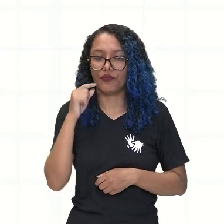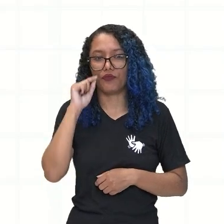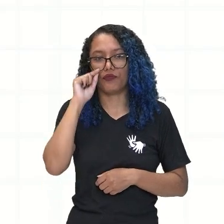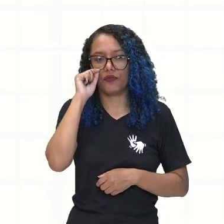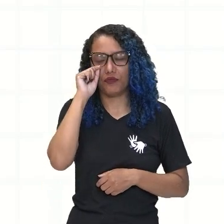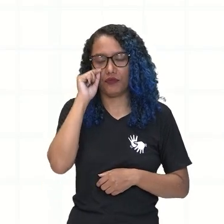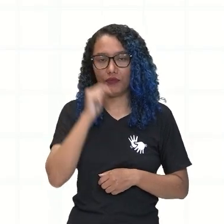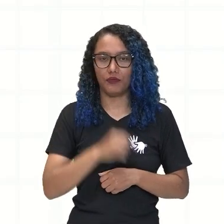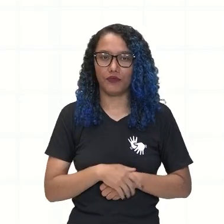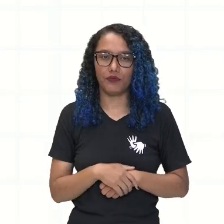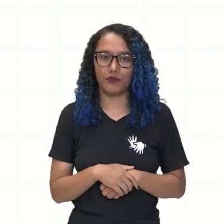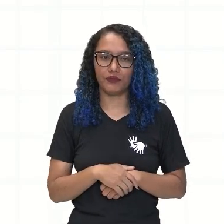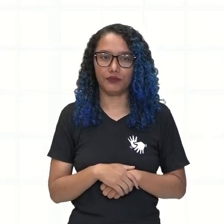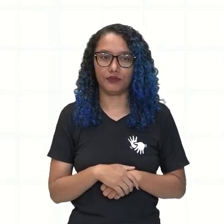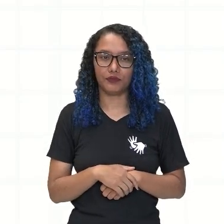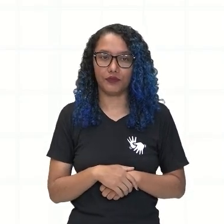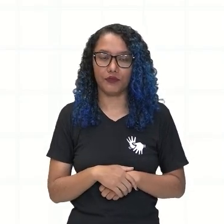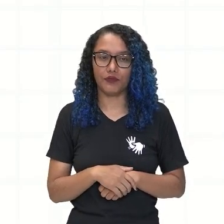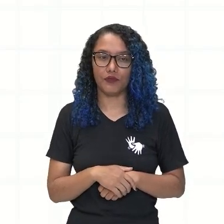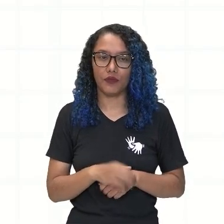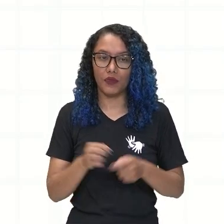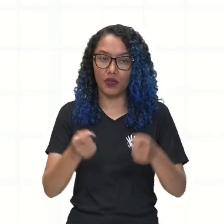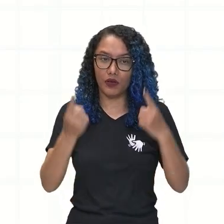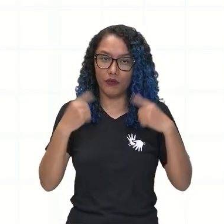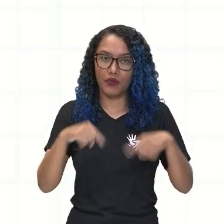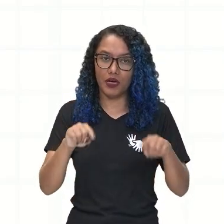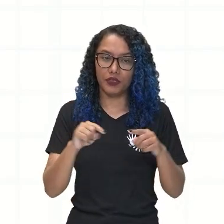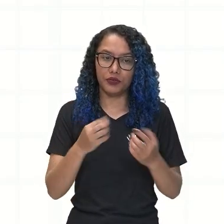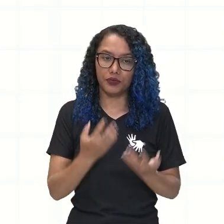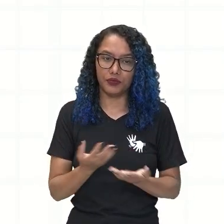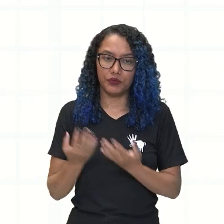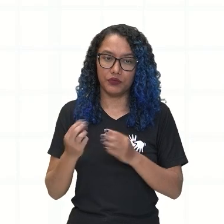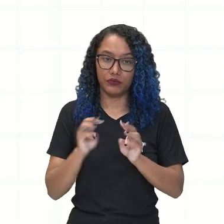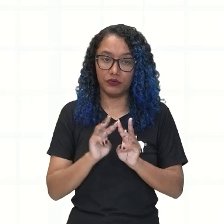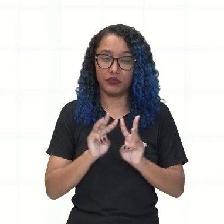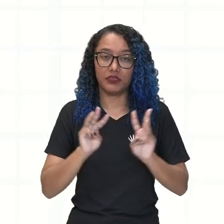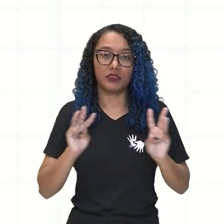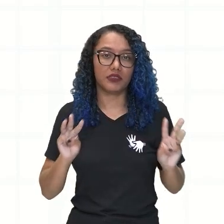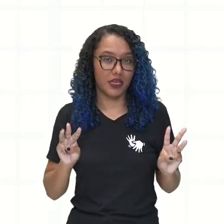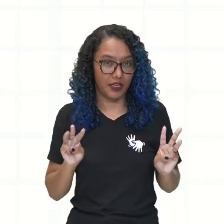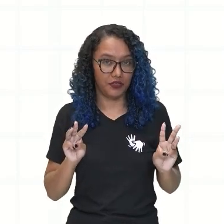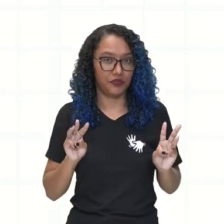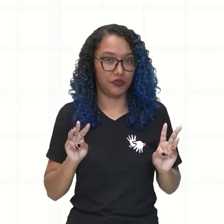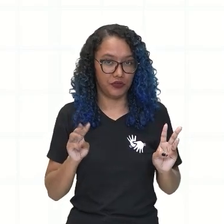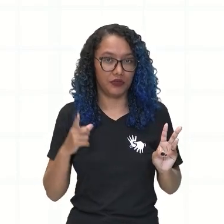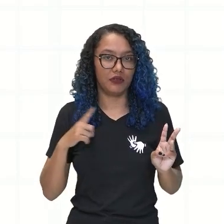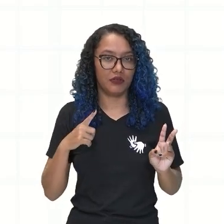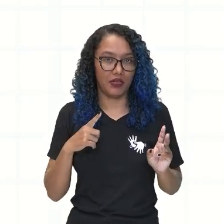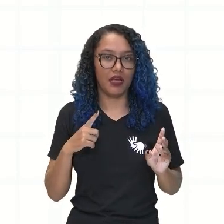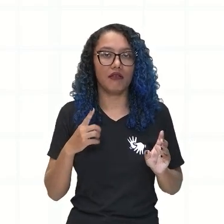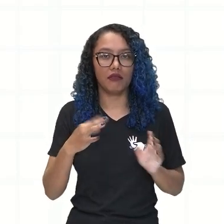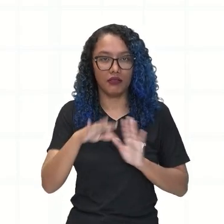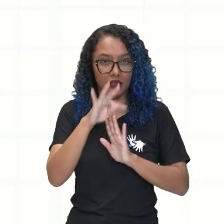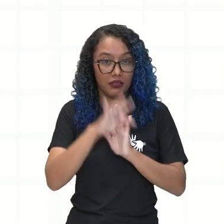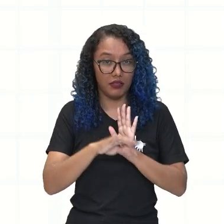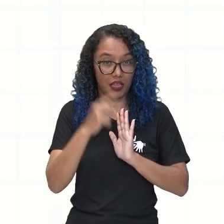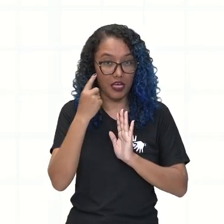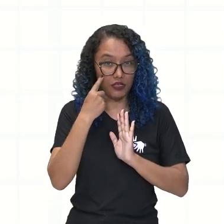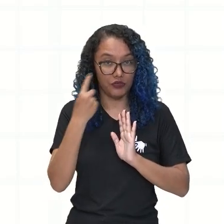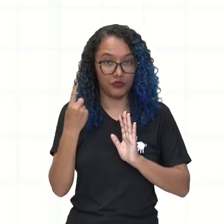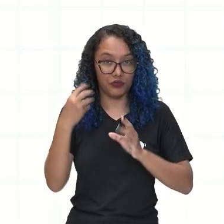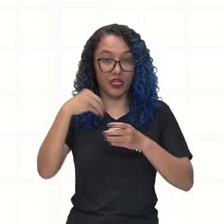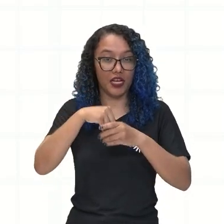temos de onde foi retirado esse texto, foi retirado desse site aqui,